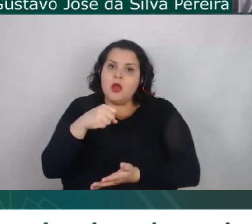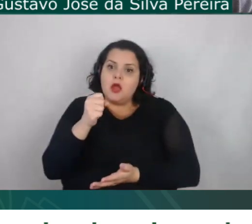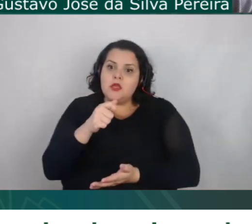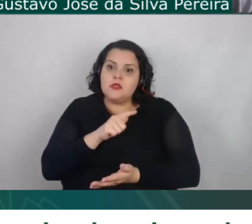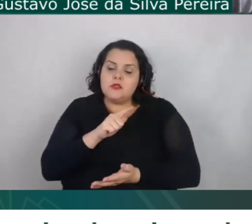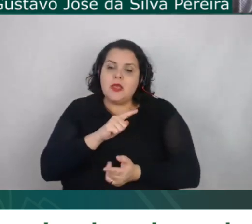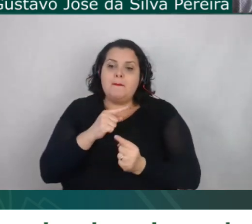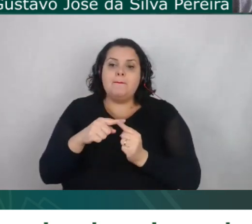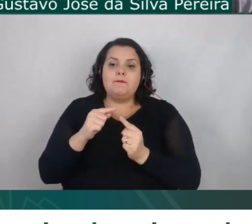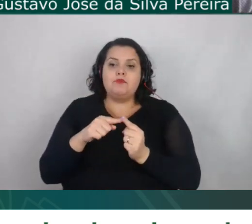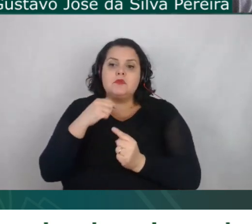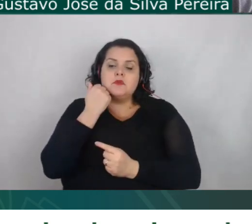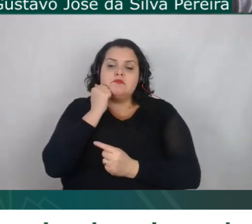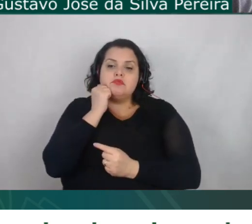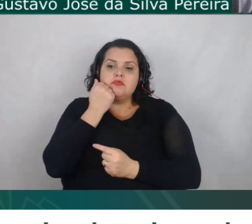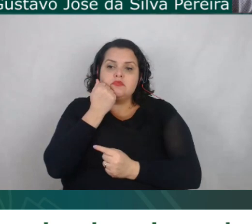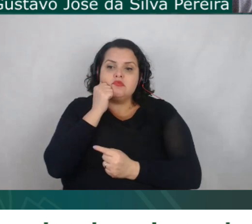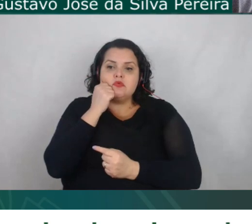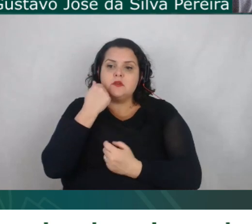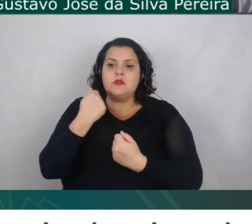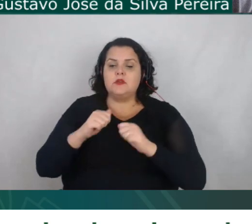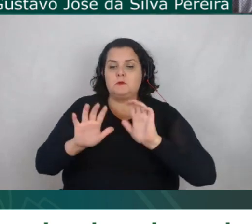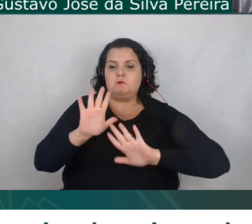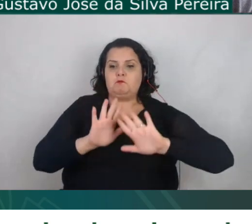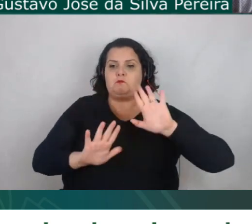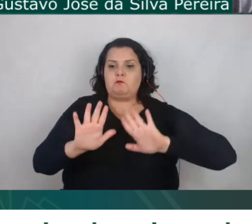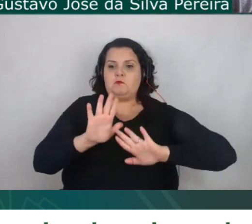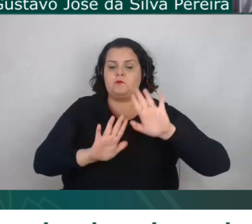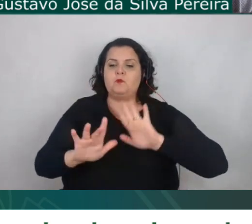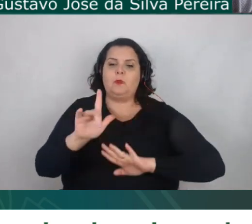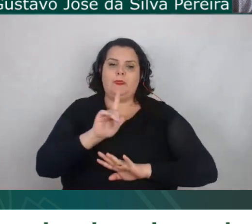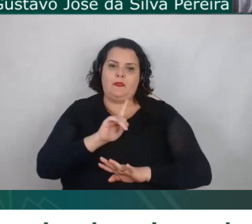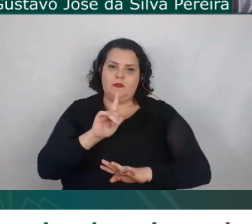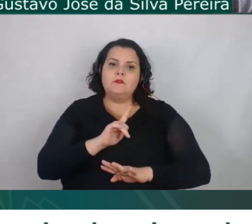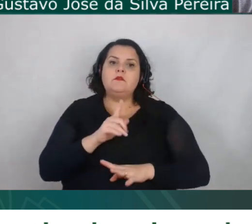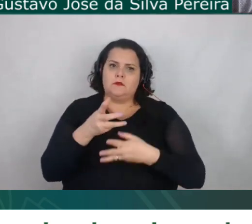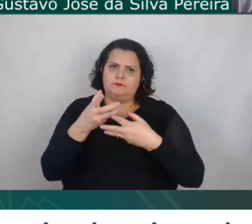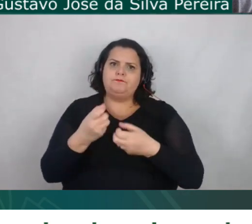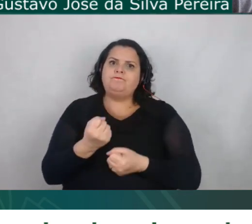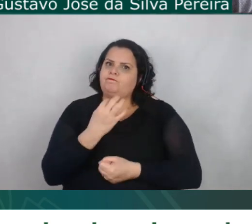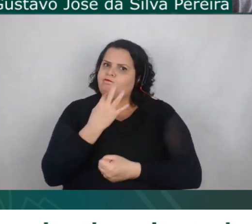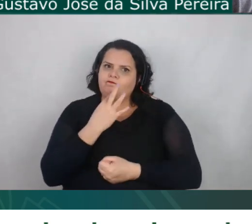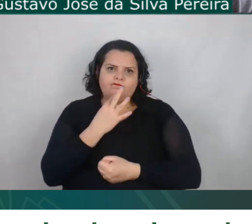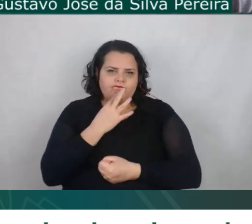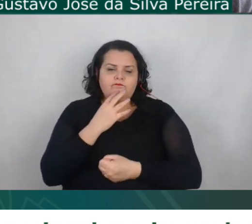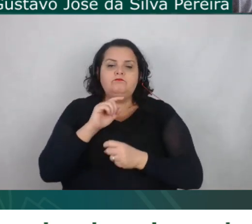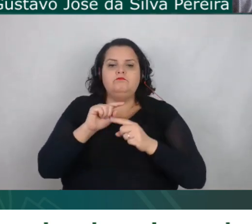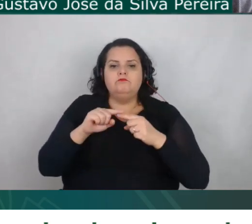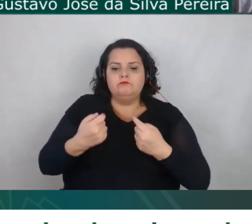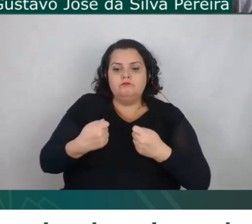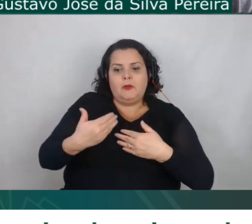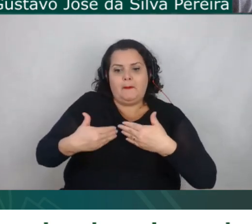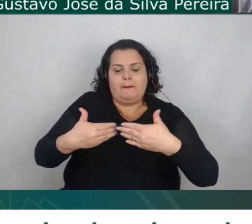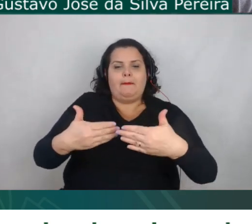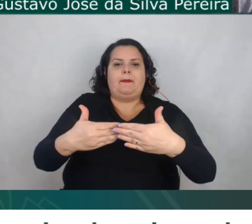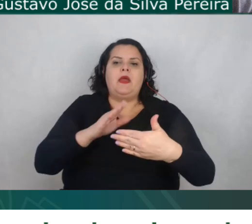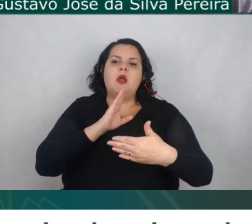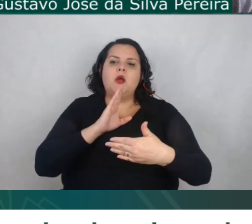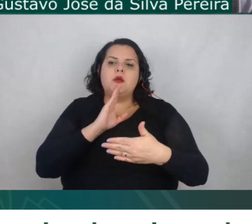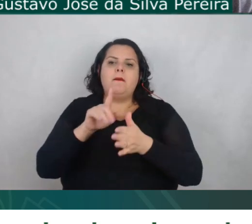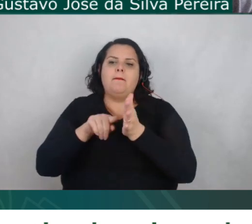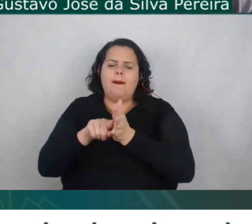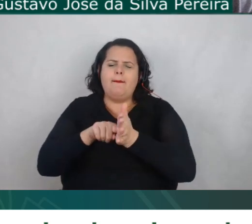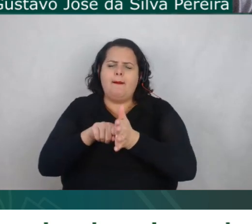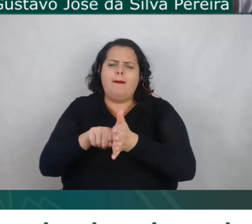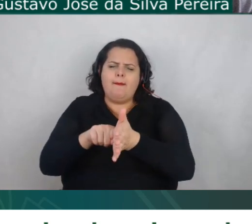é cautelosa. A ciência admite a ignorância, e a ignorância é por isso que a gente avança, a gente continua